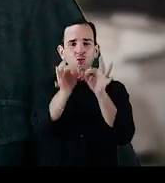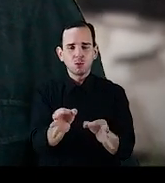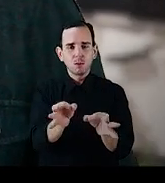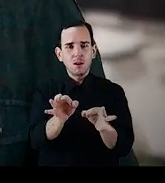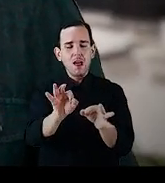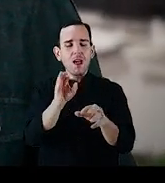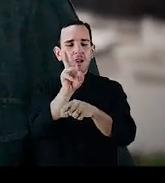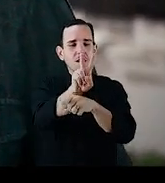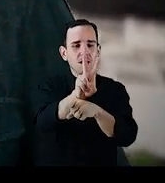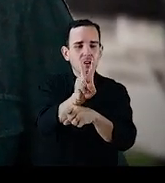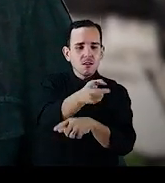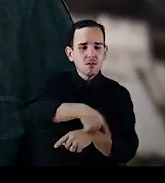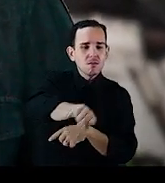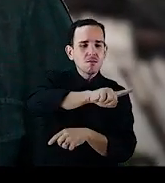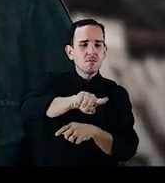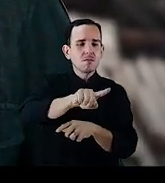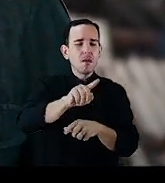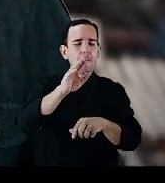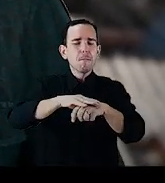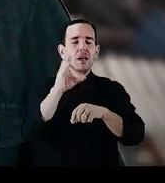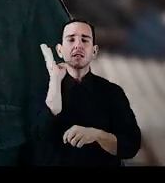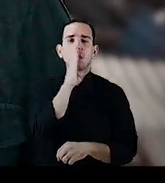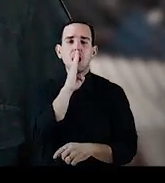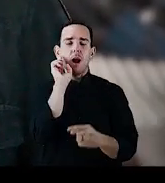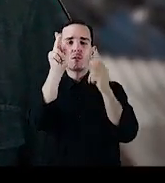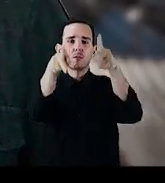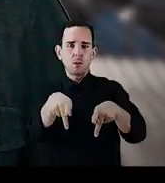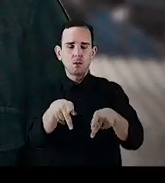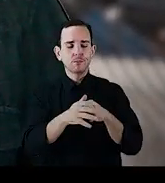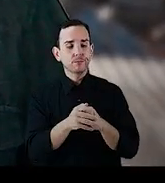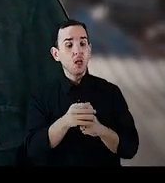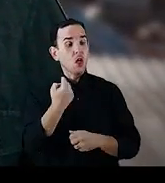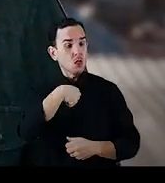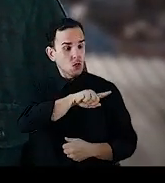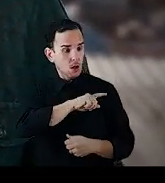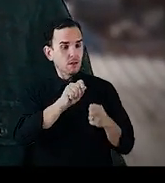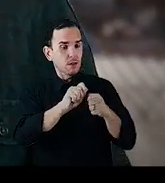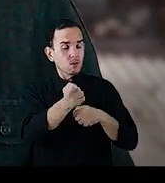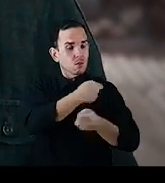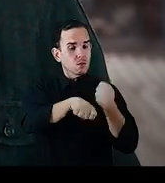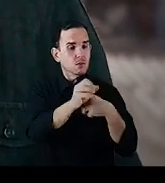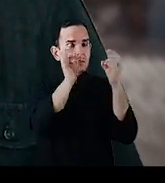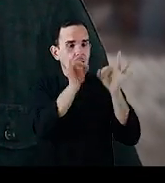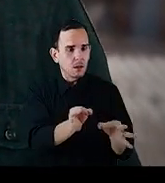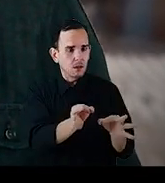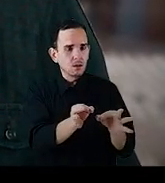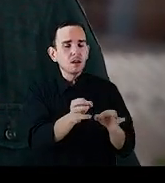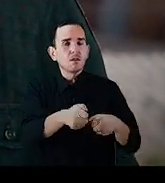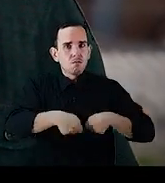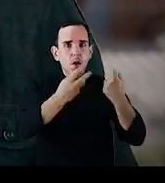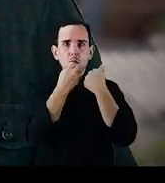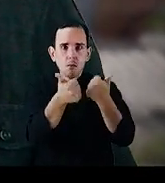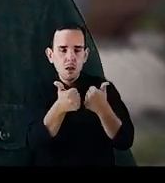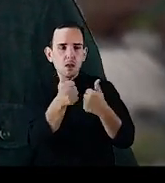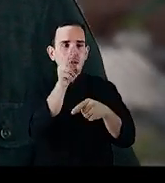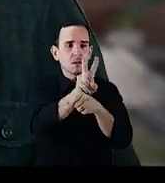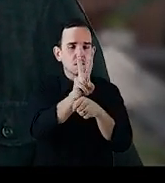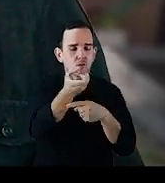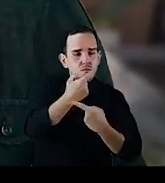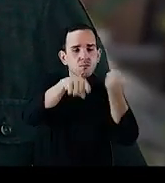administração mais justa, atendendo primeiro as necessidades mais urgentes do povo. Faremos uma gestão eficiente, gastando